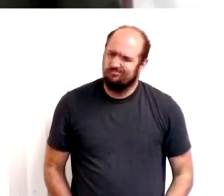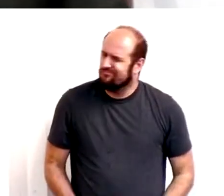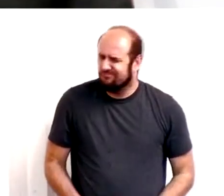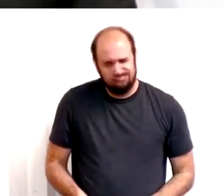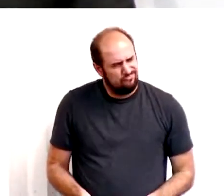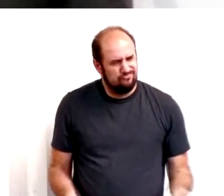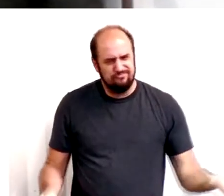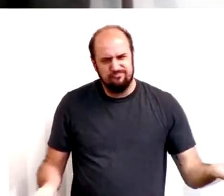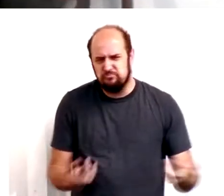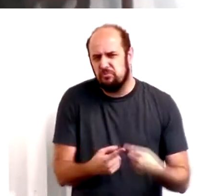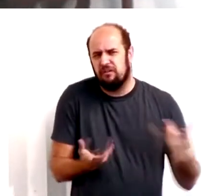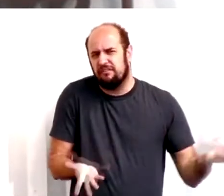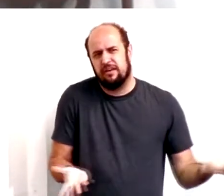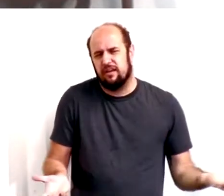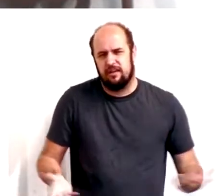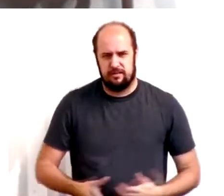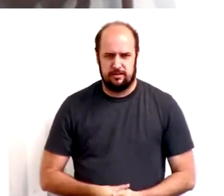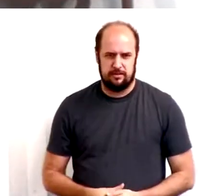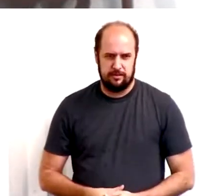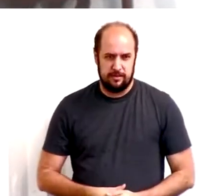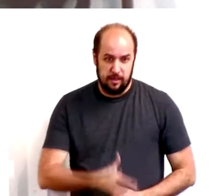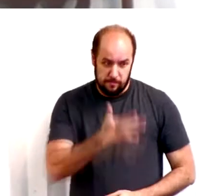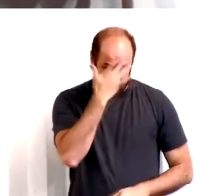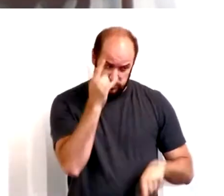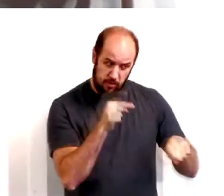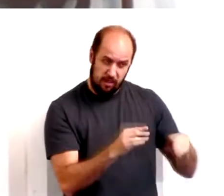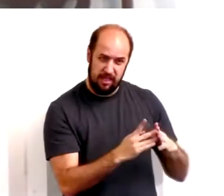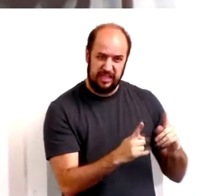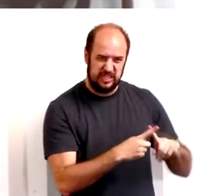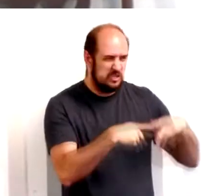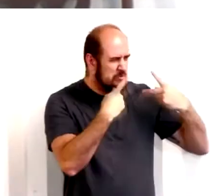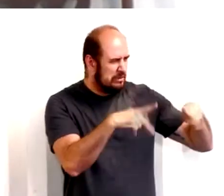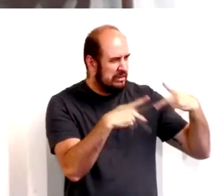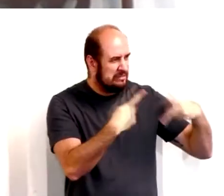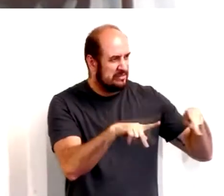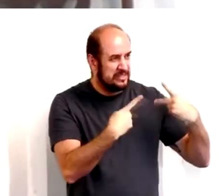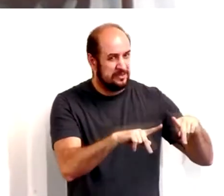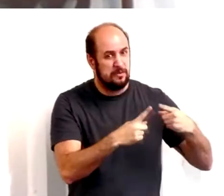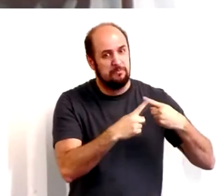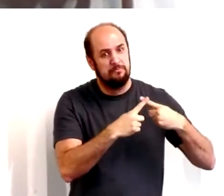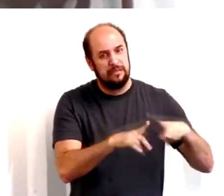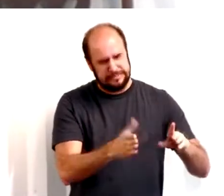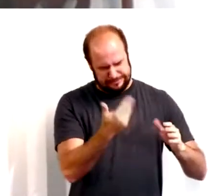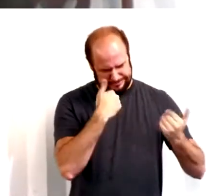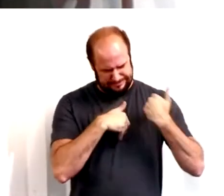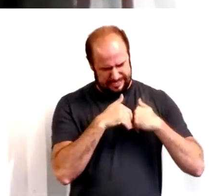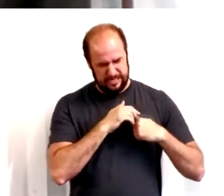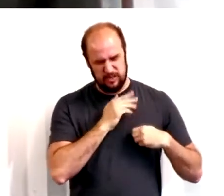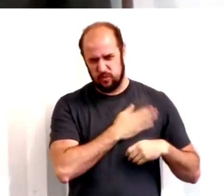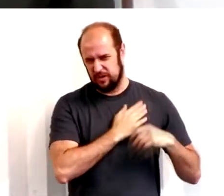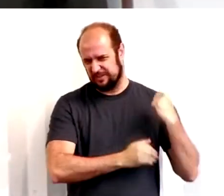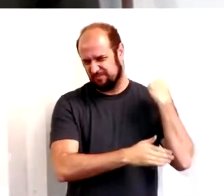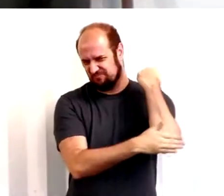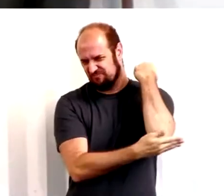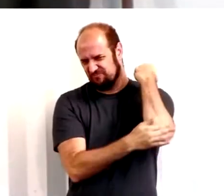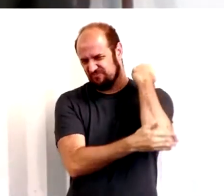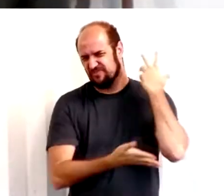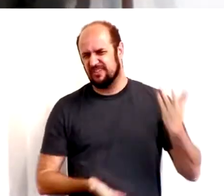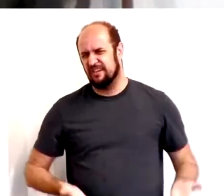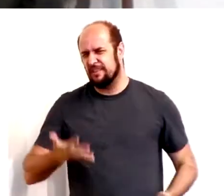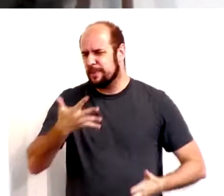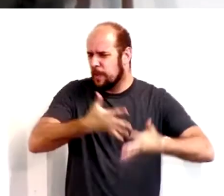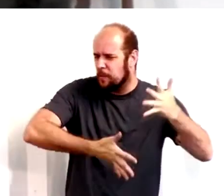Esses estavam estragando a igreja de Cristo. Esses eram empecilhos